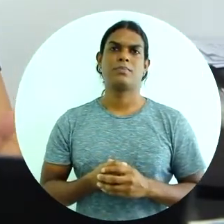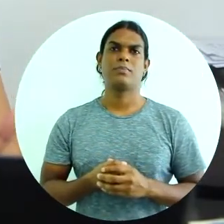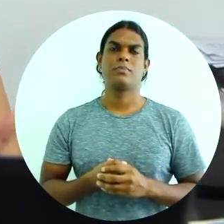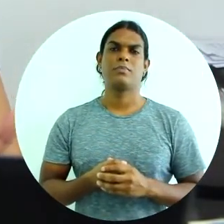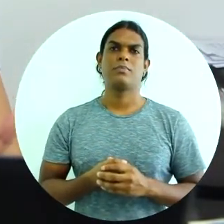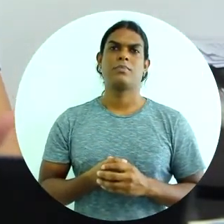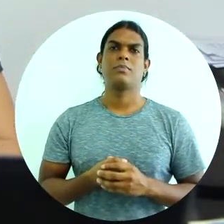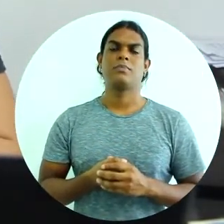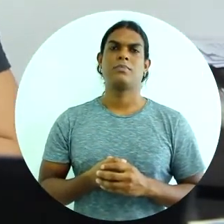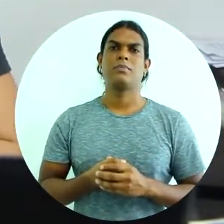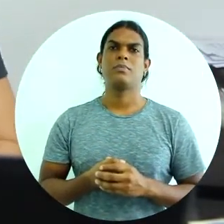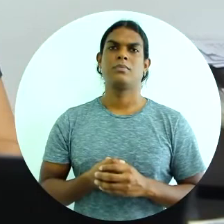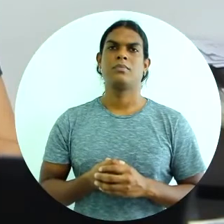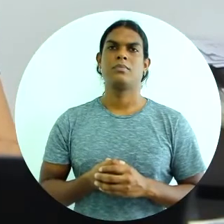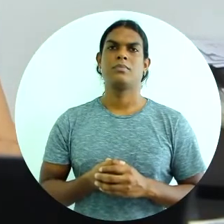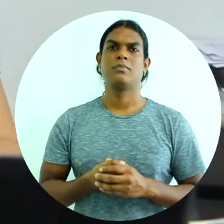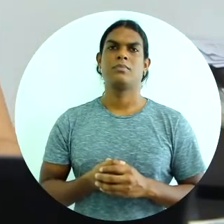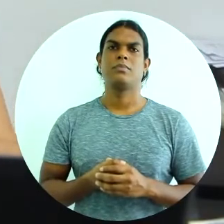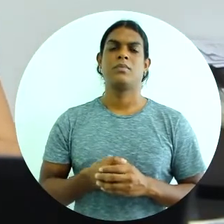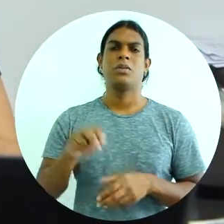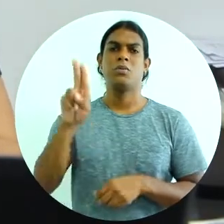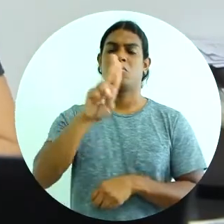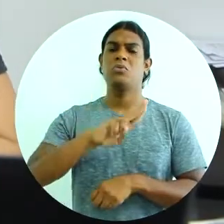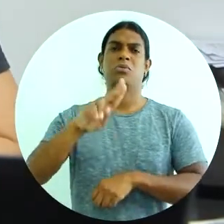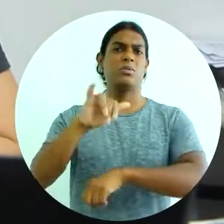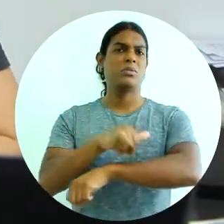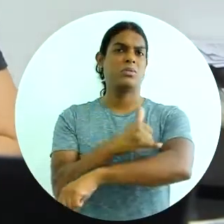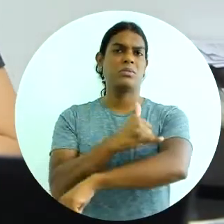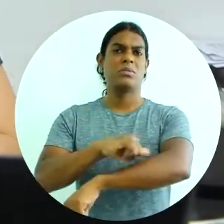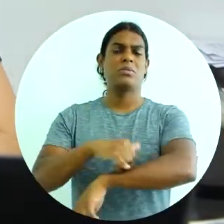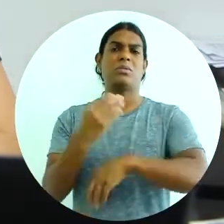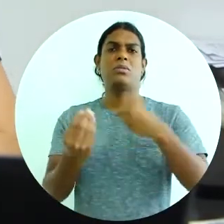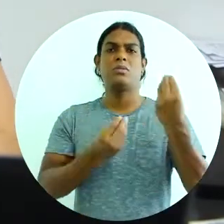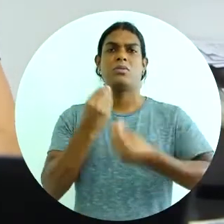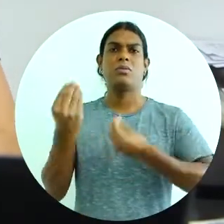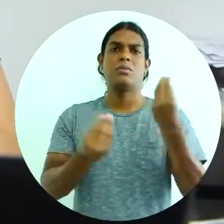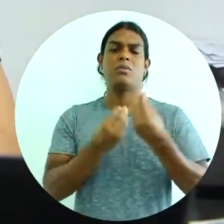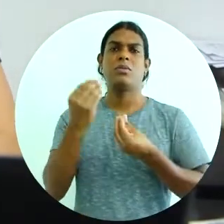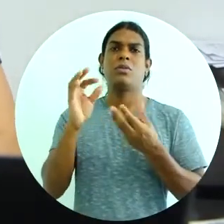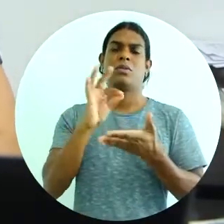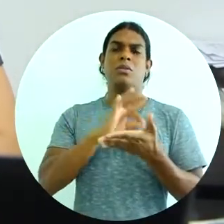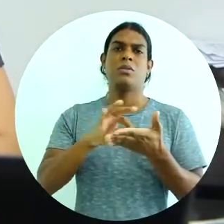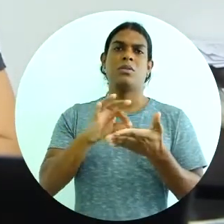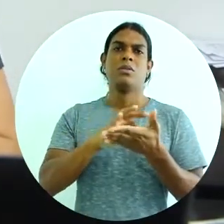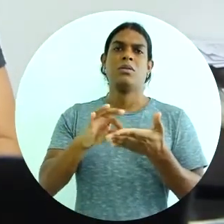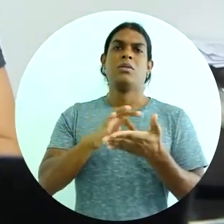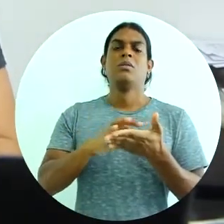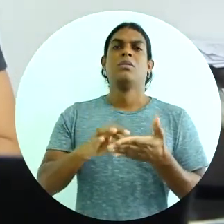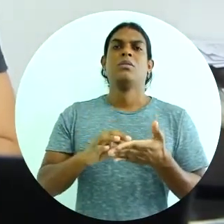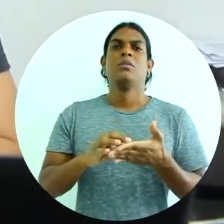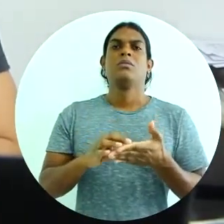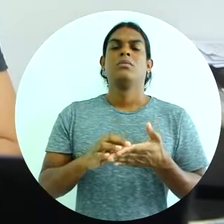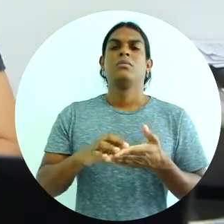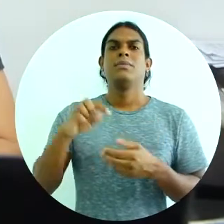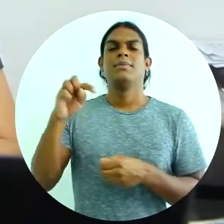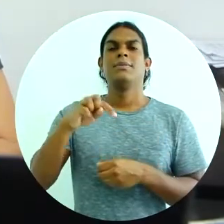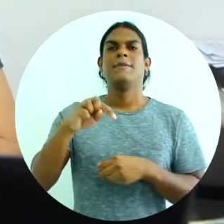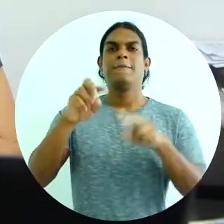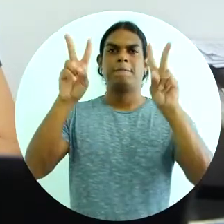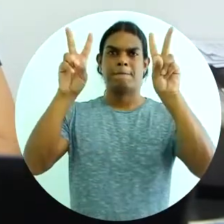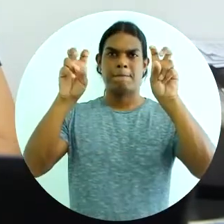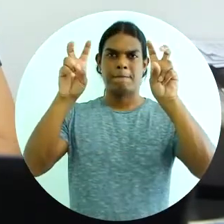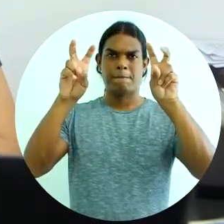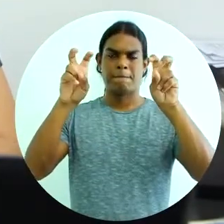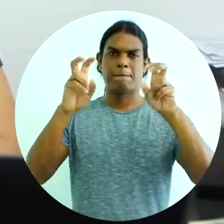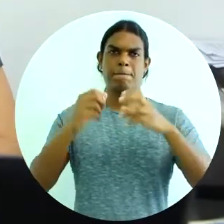como sujeito, né, dono de suas estratégias, né, de como vai escrever. Então, essa competência, né, que a